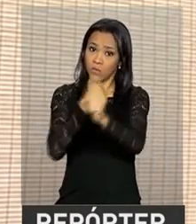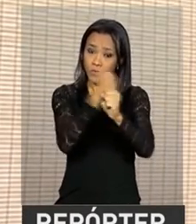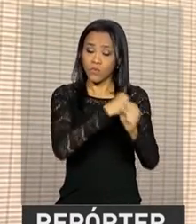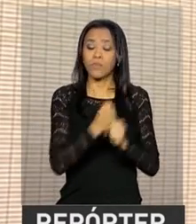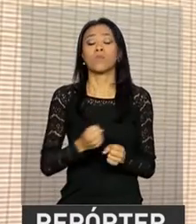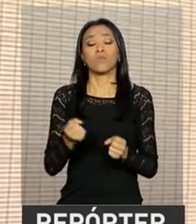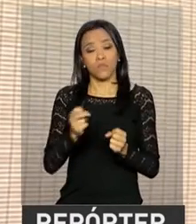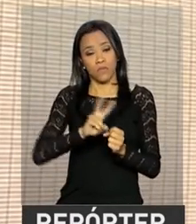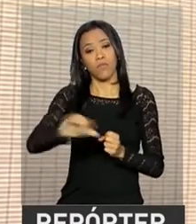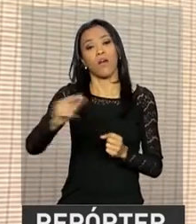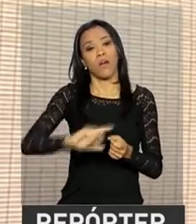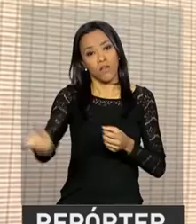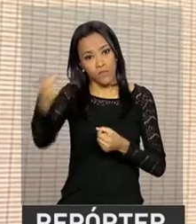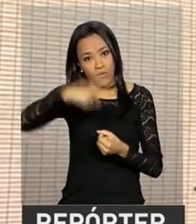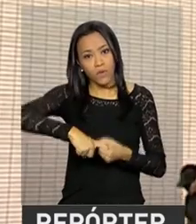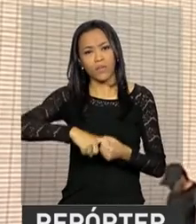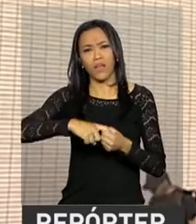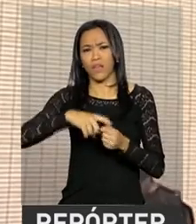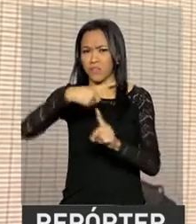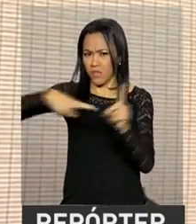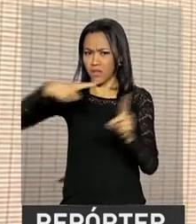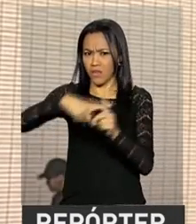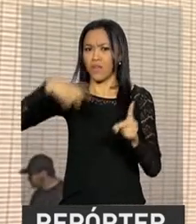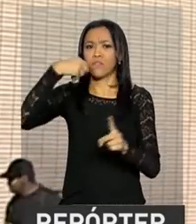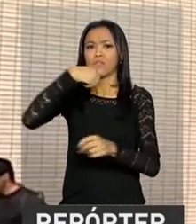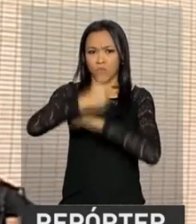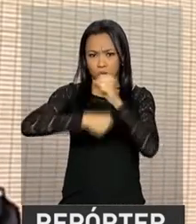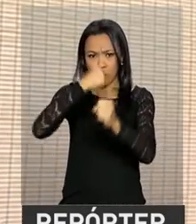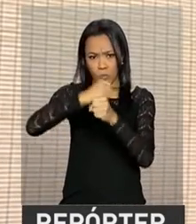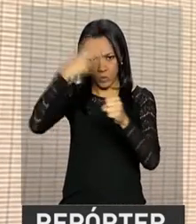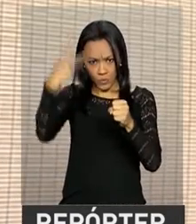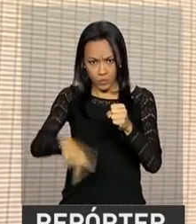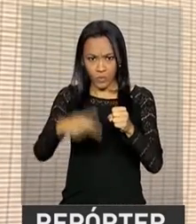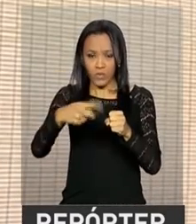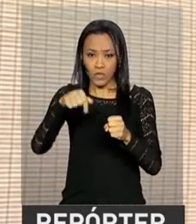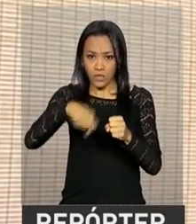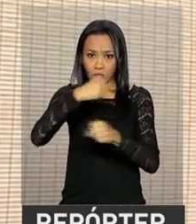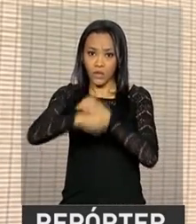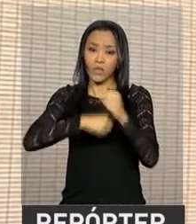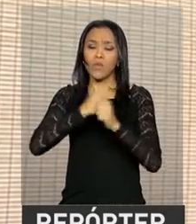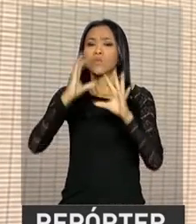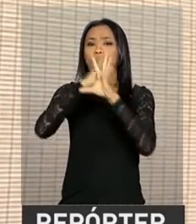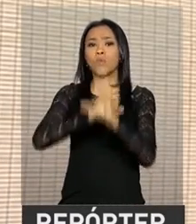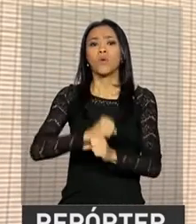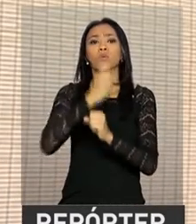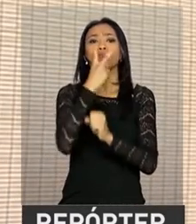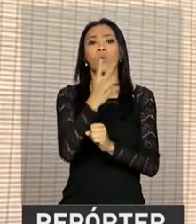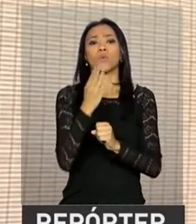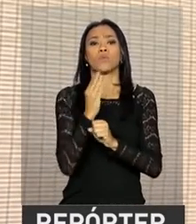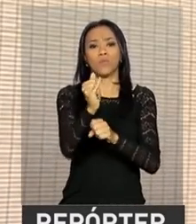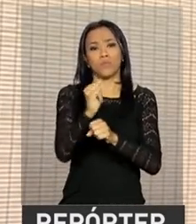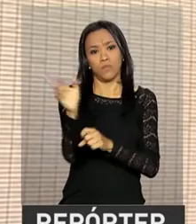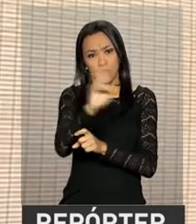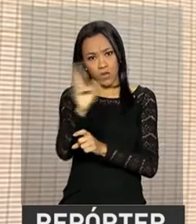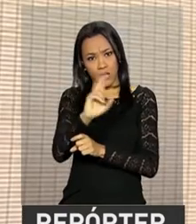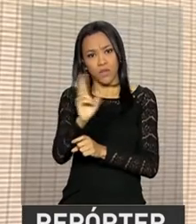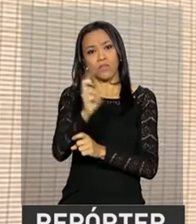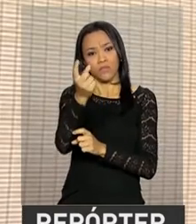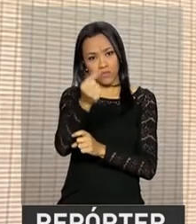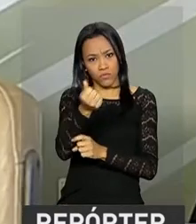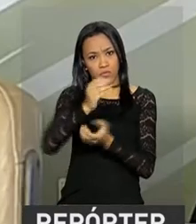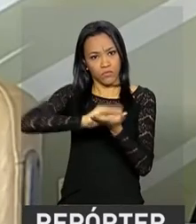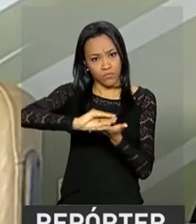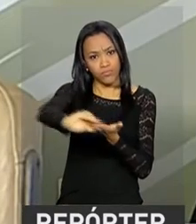voltar a ser tocadas até o meio do ano ao todo o governo vai investir 2 bilhões de reais para a conclusão dessas